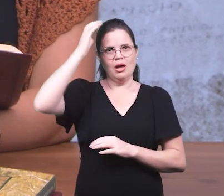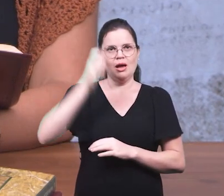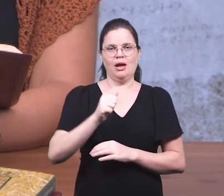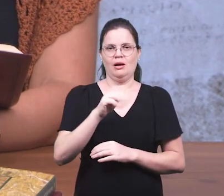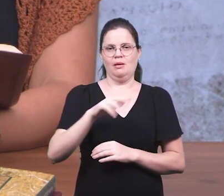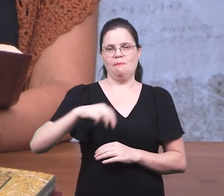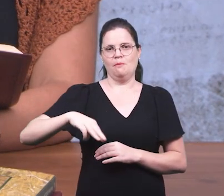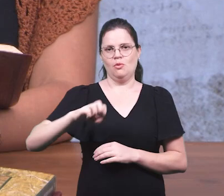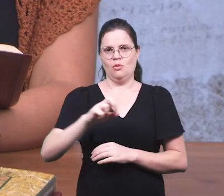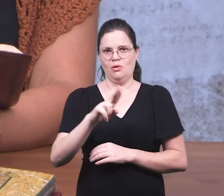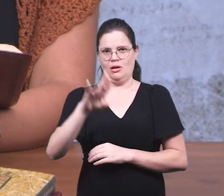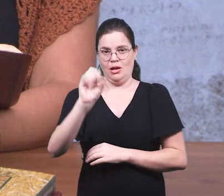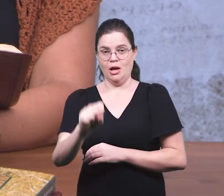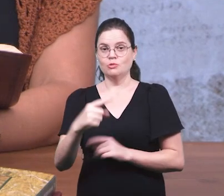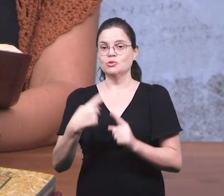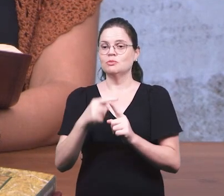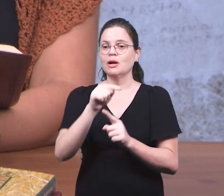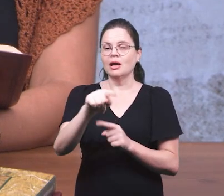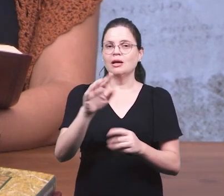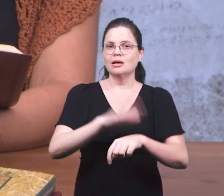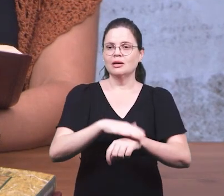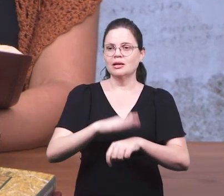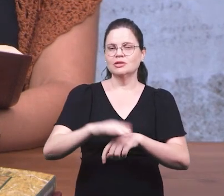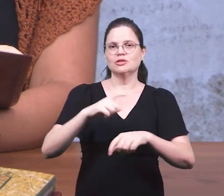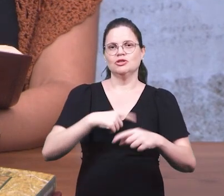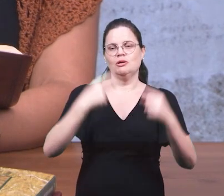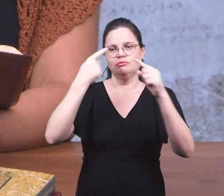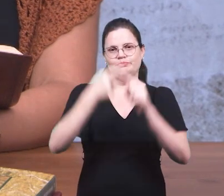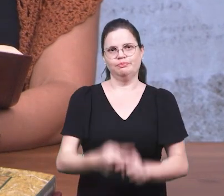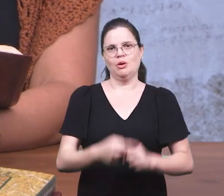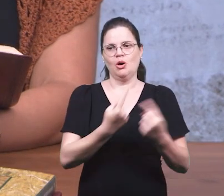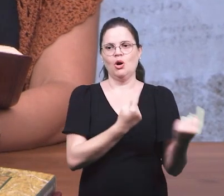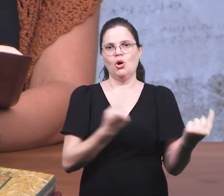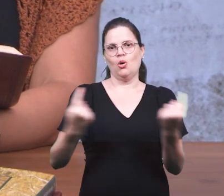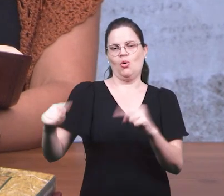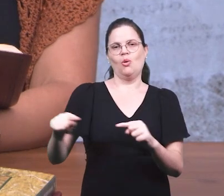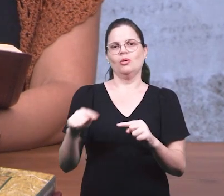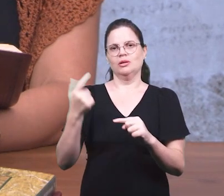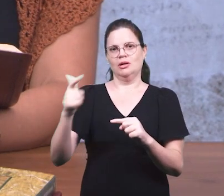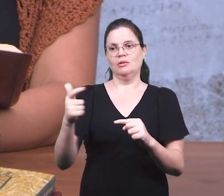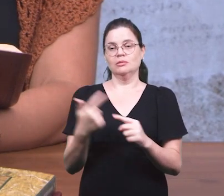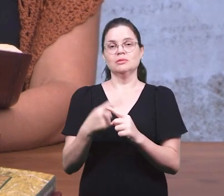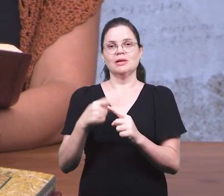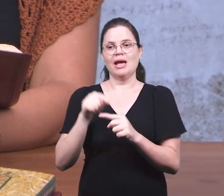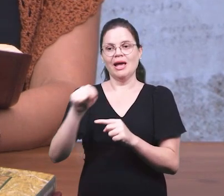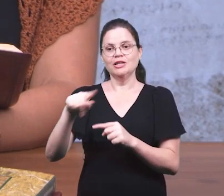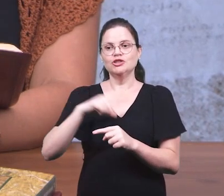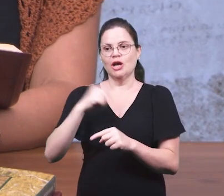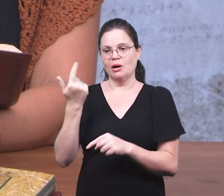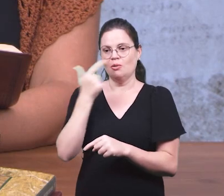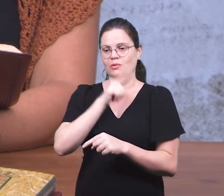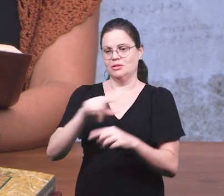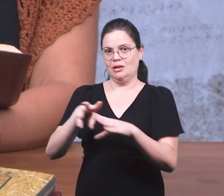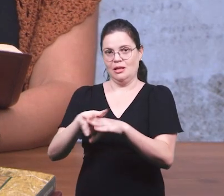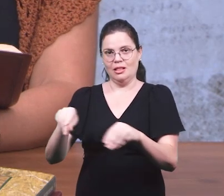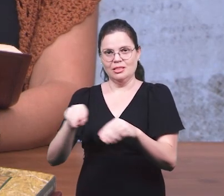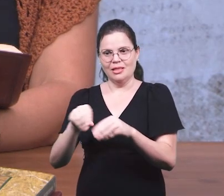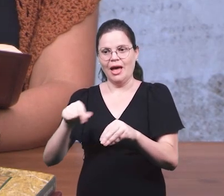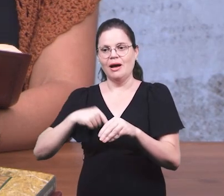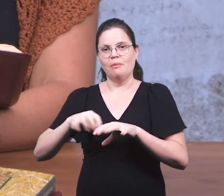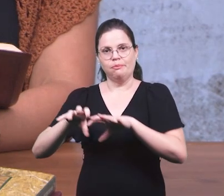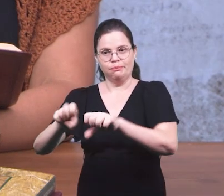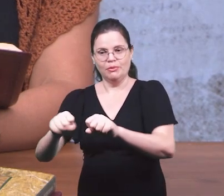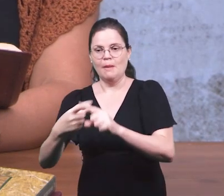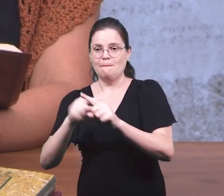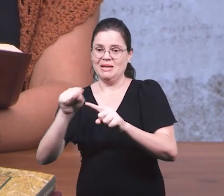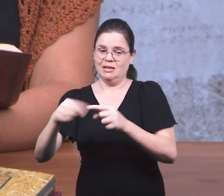pelejado contra o precedente rei dos moabitas e tinha tomado da sua mão toda a sua terra até